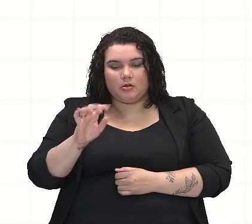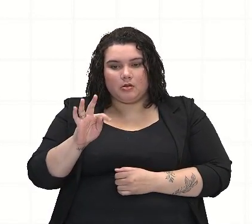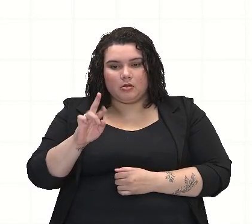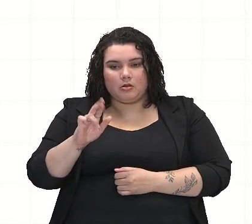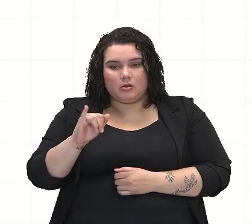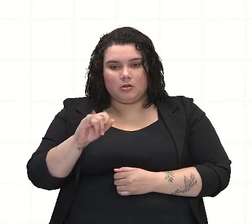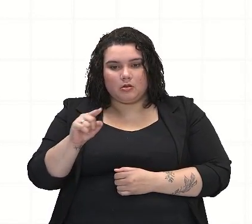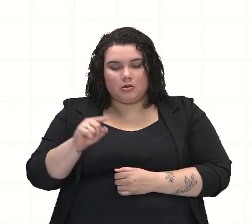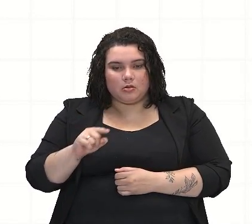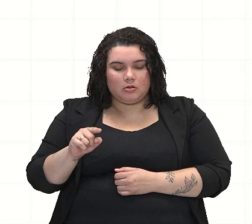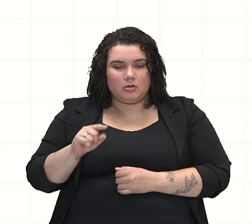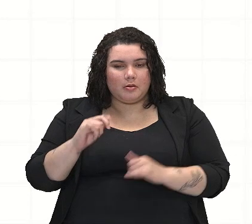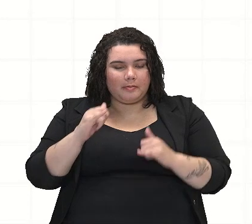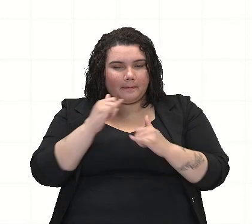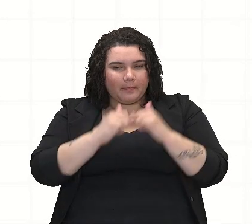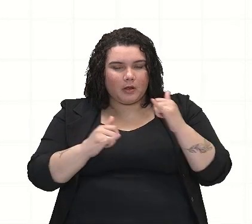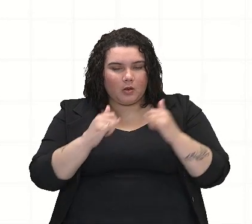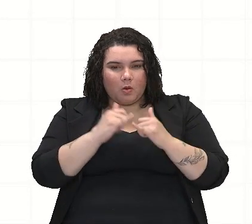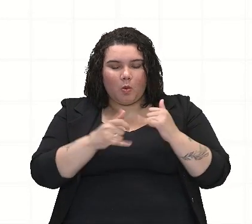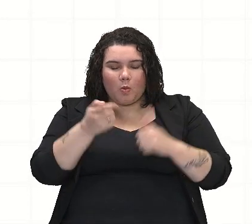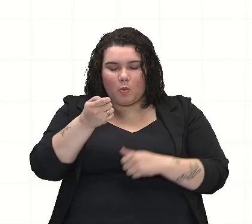tá?